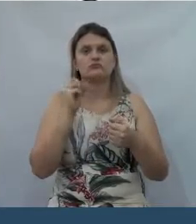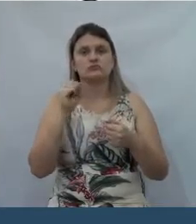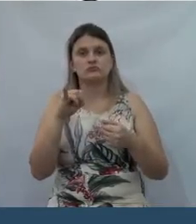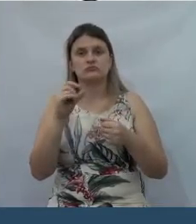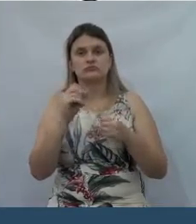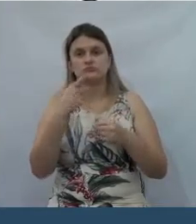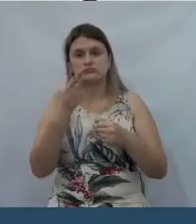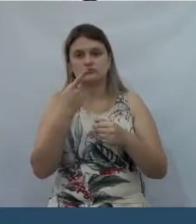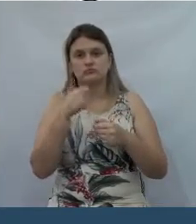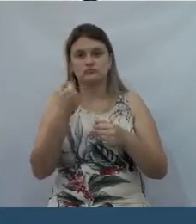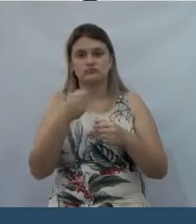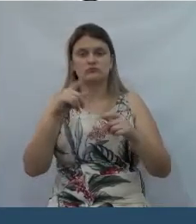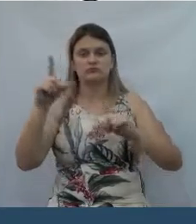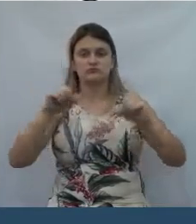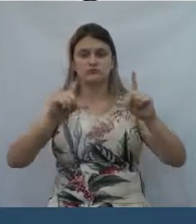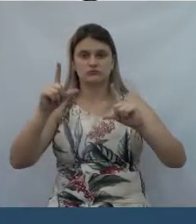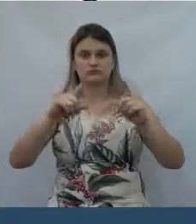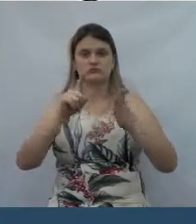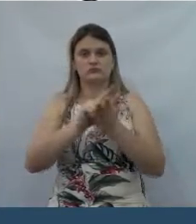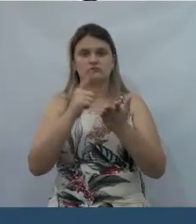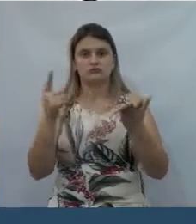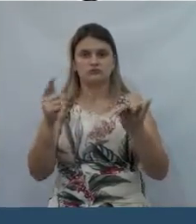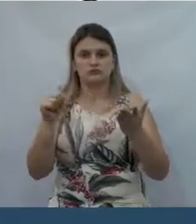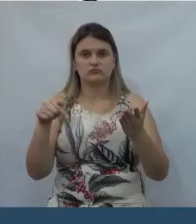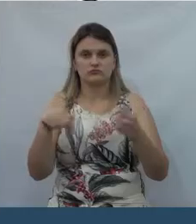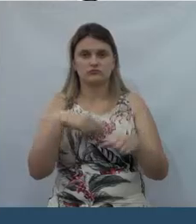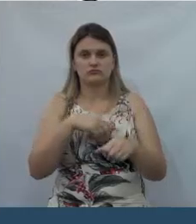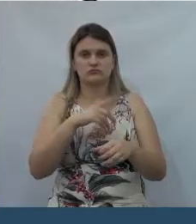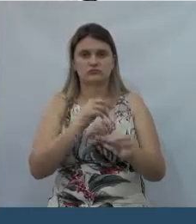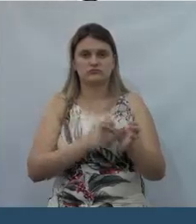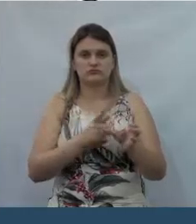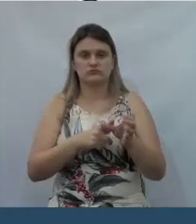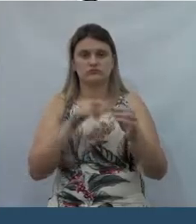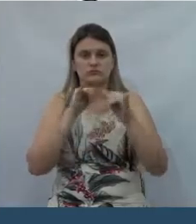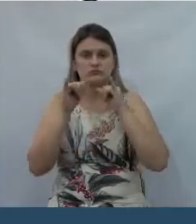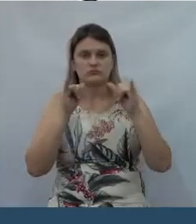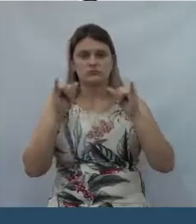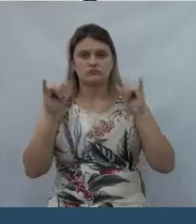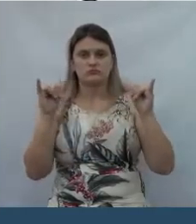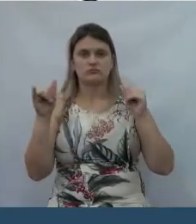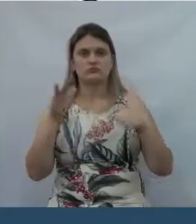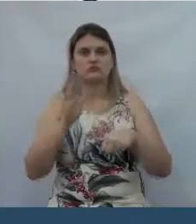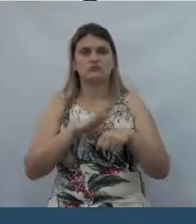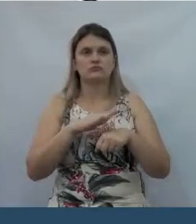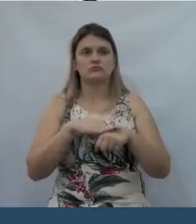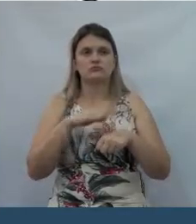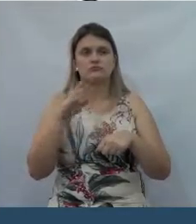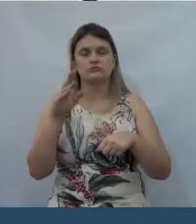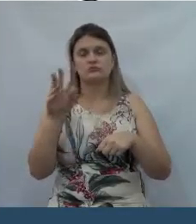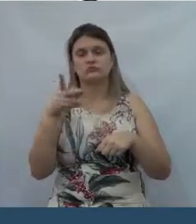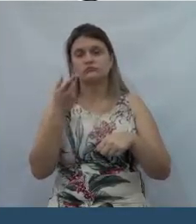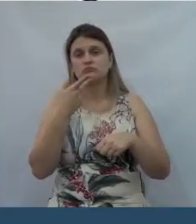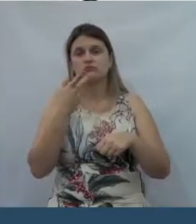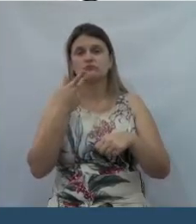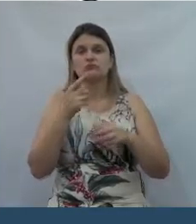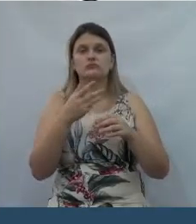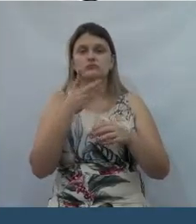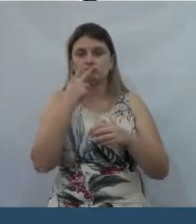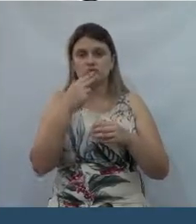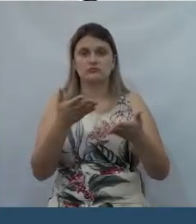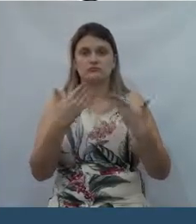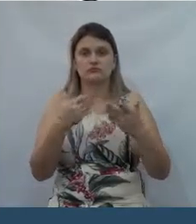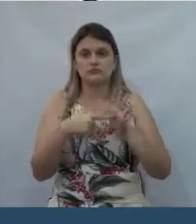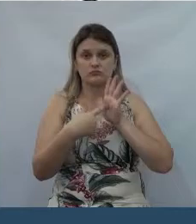falar disso. A imprensa local ainda noticia isso, é mais, vamos dizer assim,